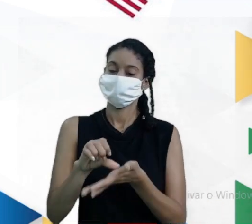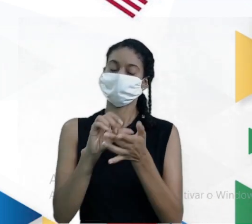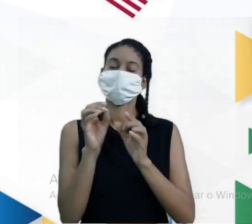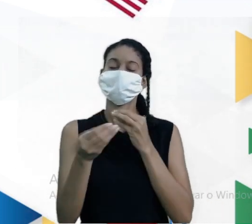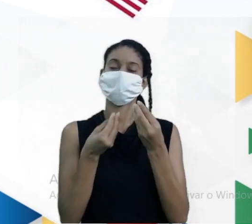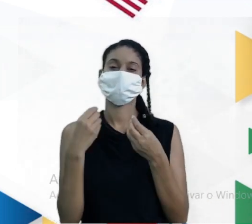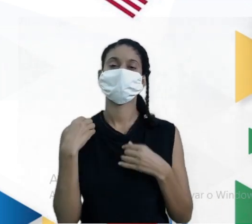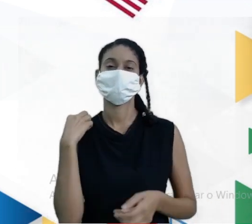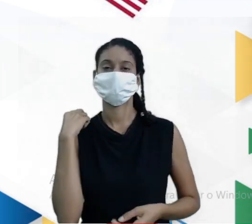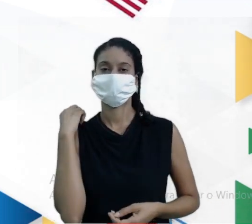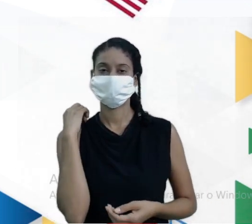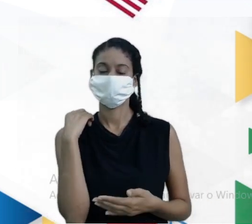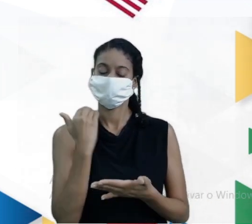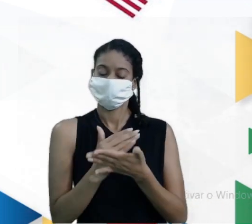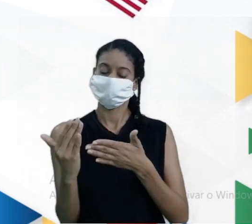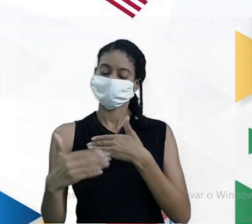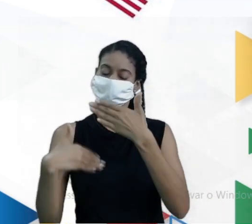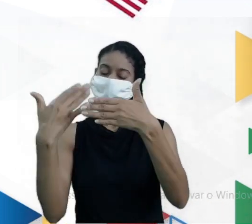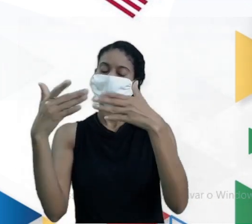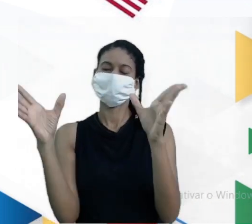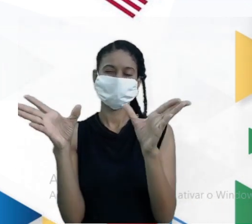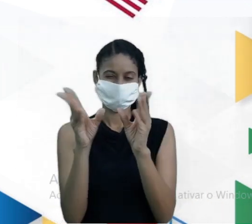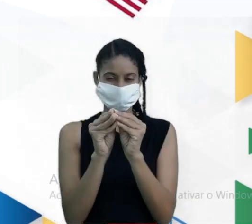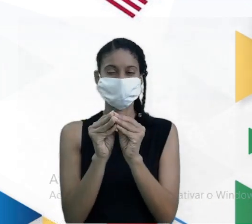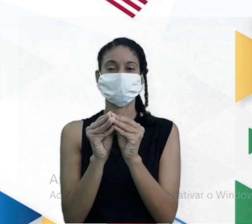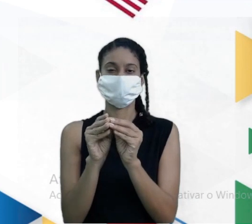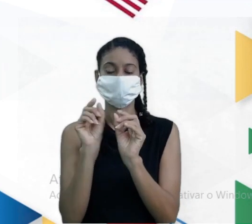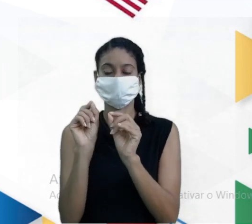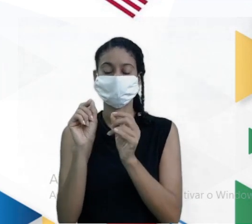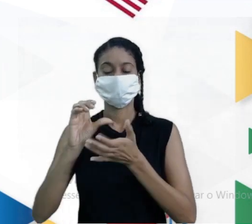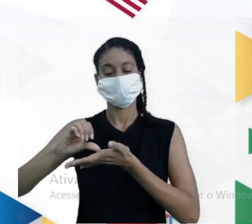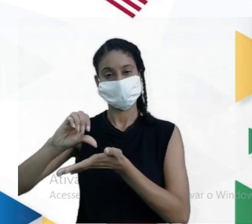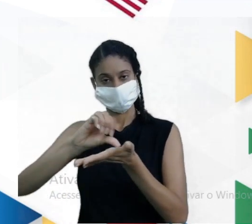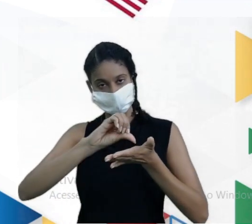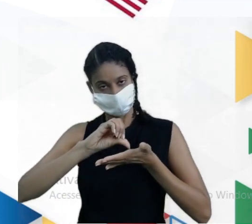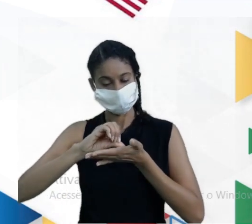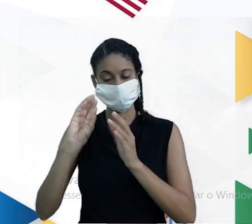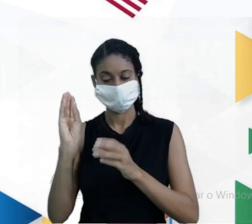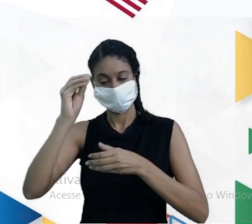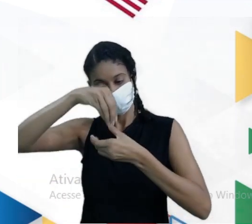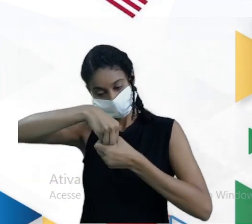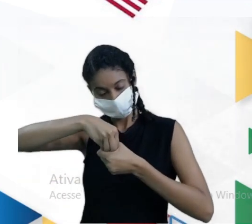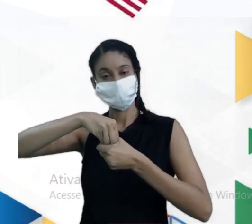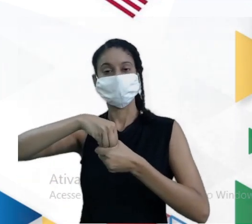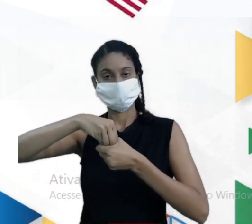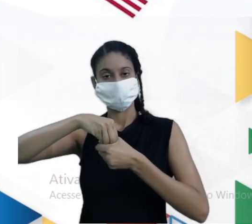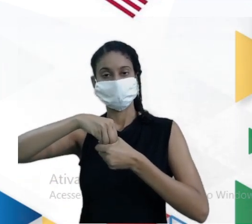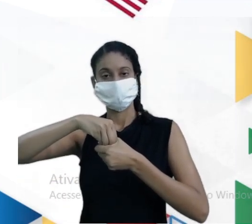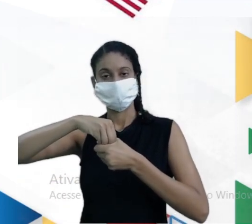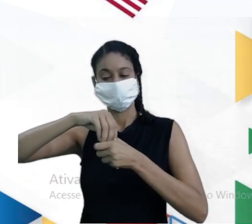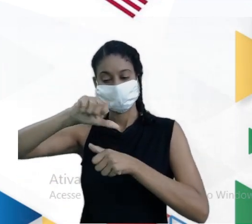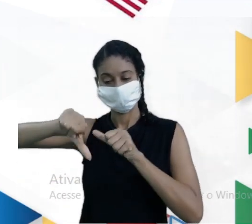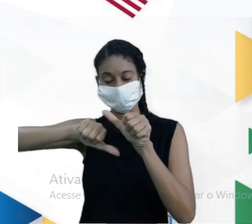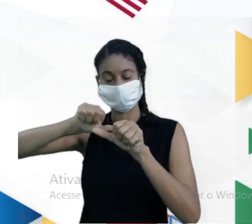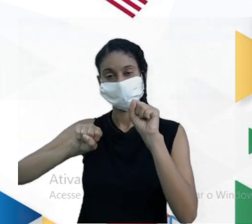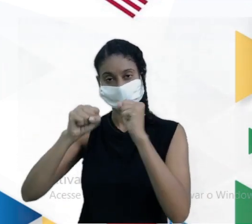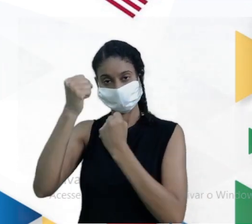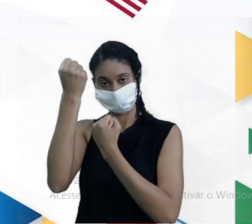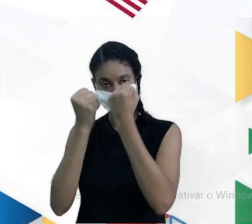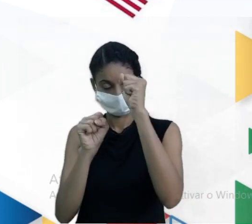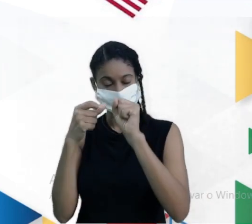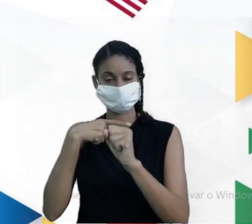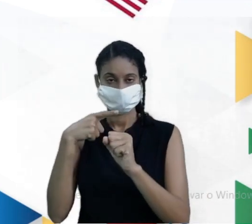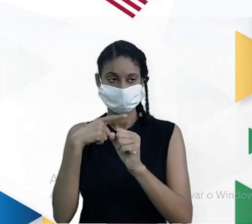ela começa com esse processo de colonização dentro da Revolução Industrial, que